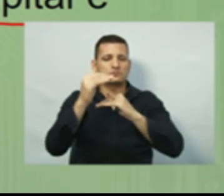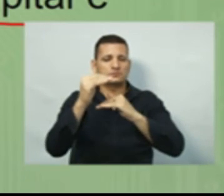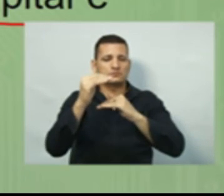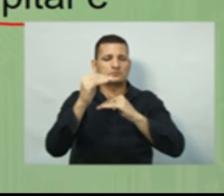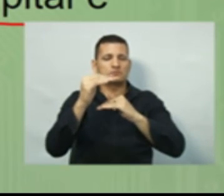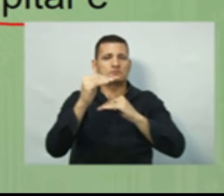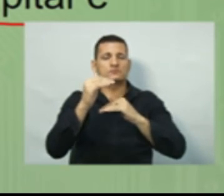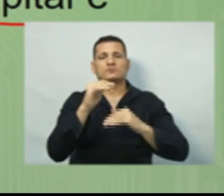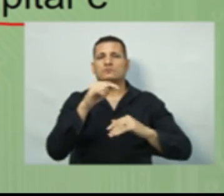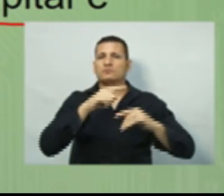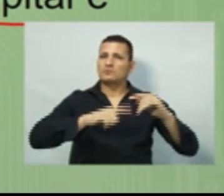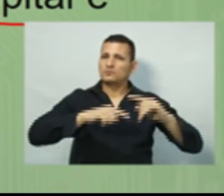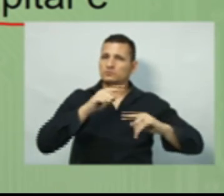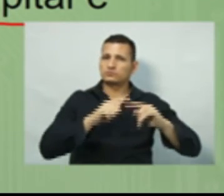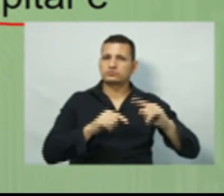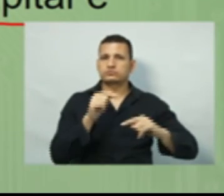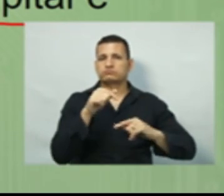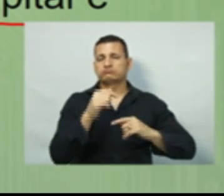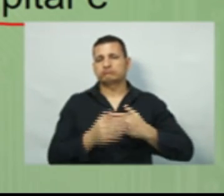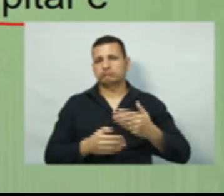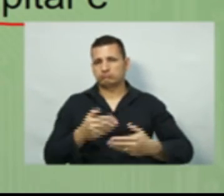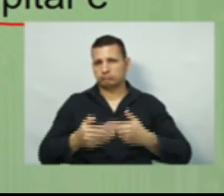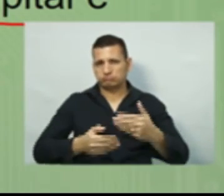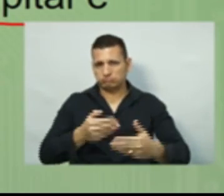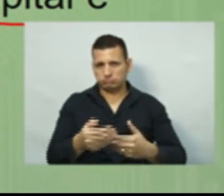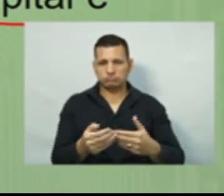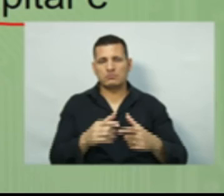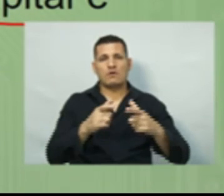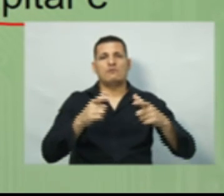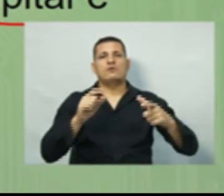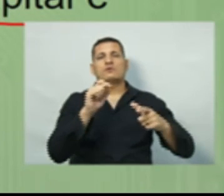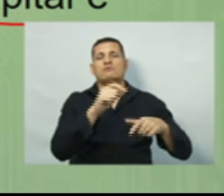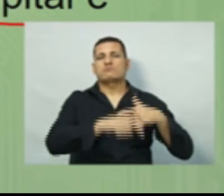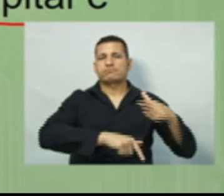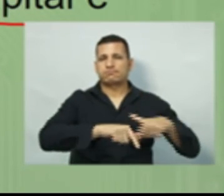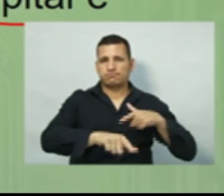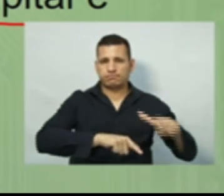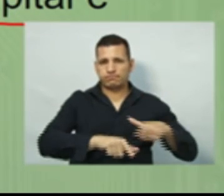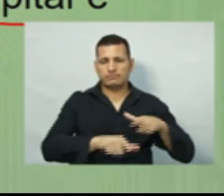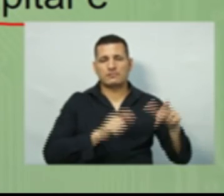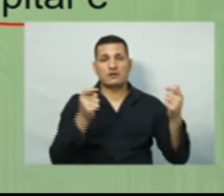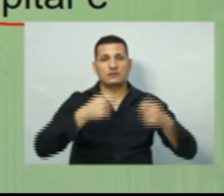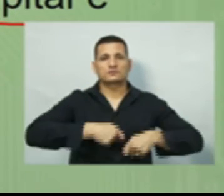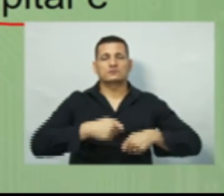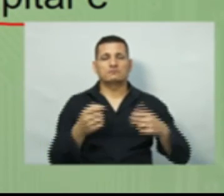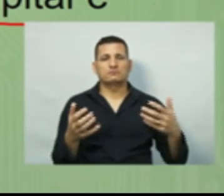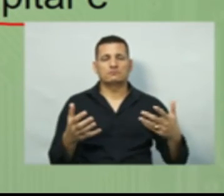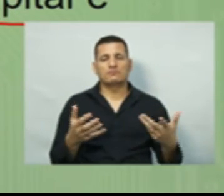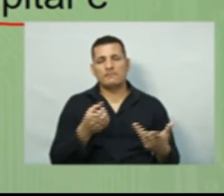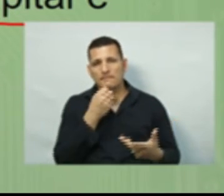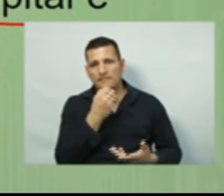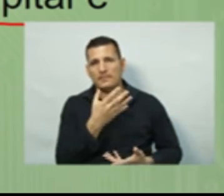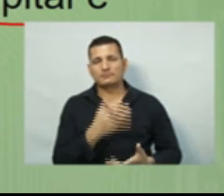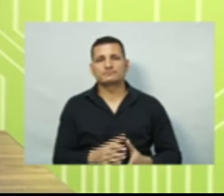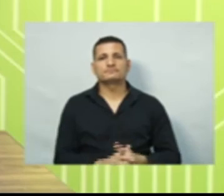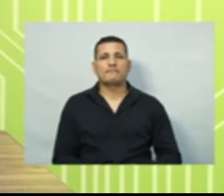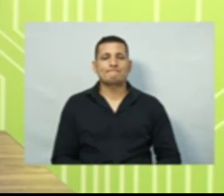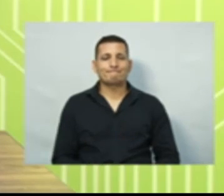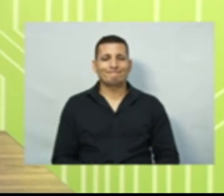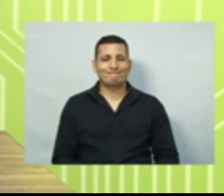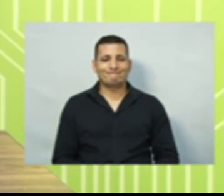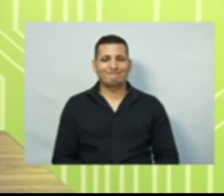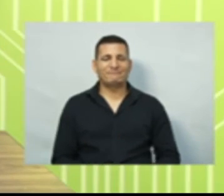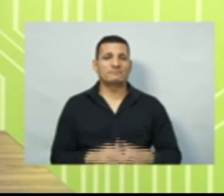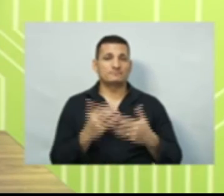novos produtos, novos processos, aumentando a nossa produtividade, a nossa capacidade de produzir bens e serviços. Então,